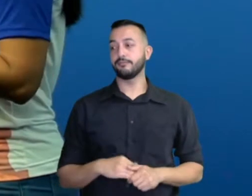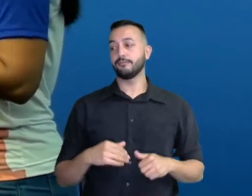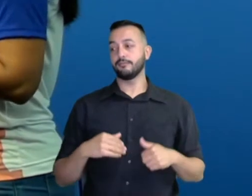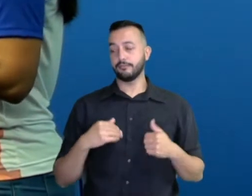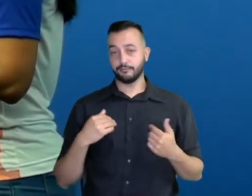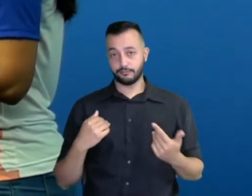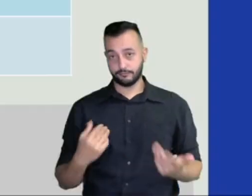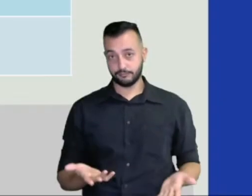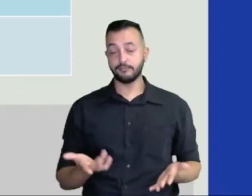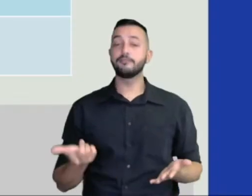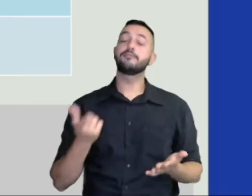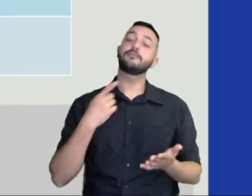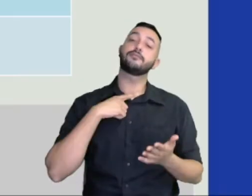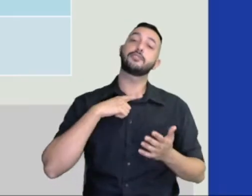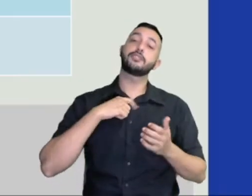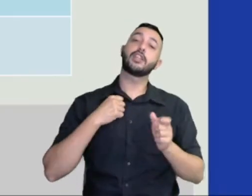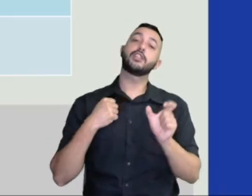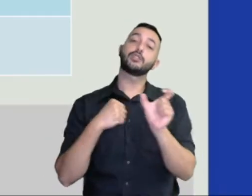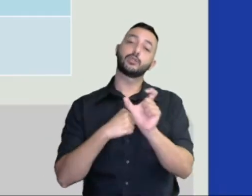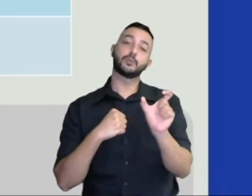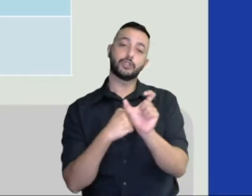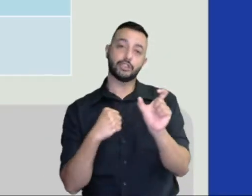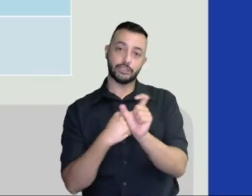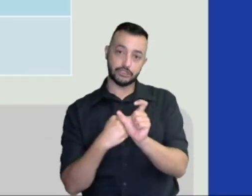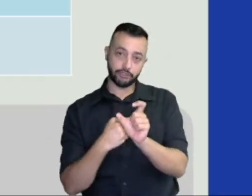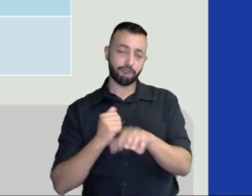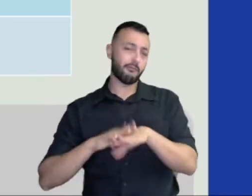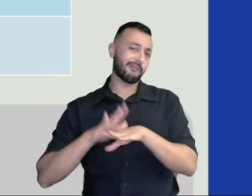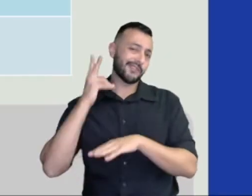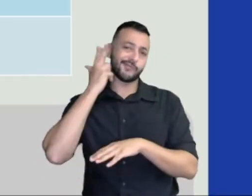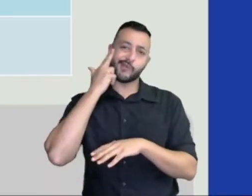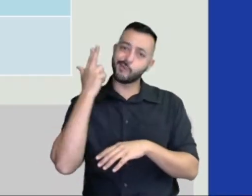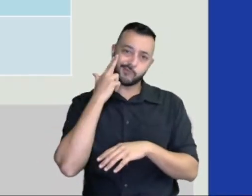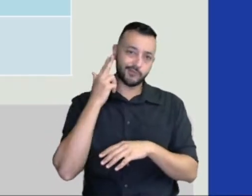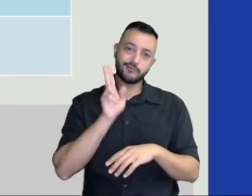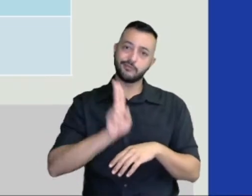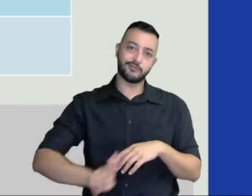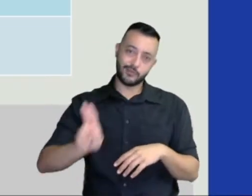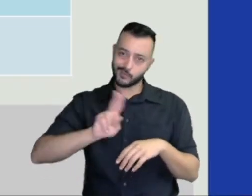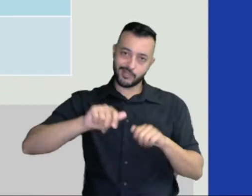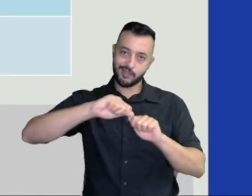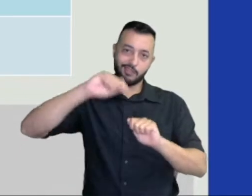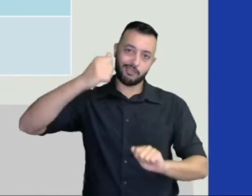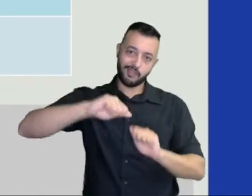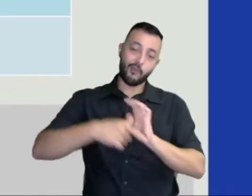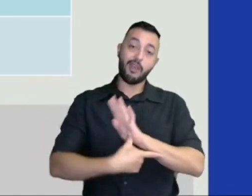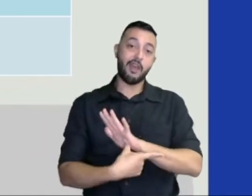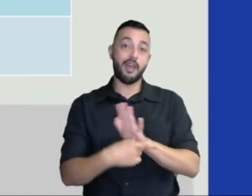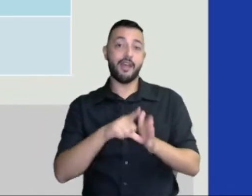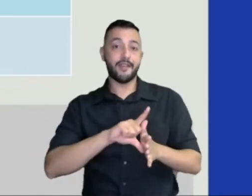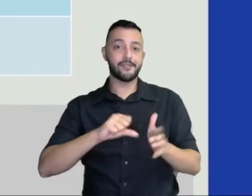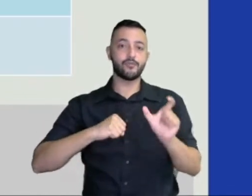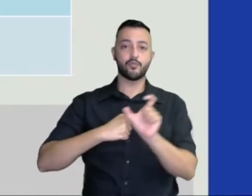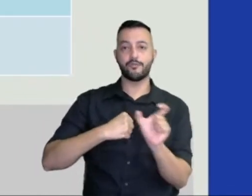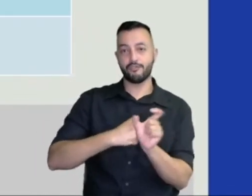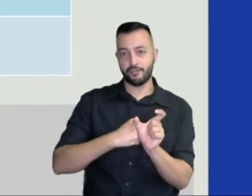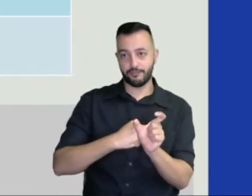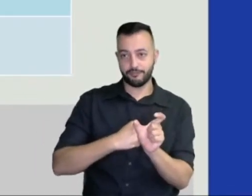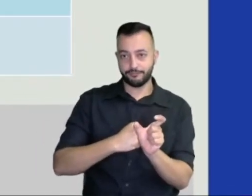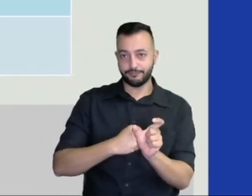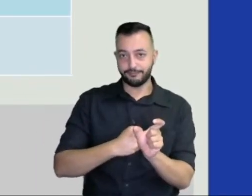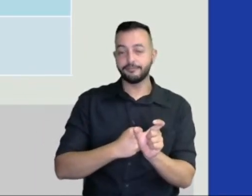de substantivos, certo? É o uso mais comum dos artigos. Sempre antes de um substantivo a que a gente faz referência.